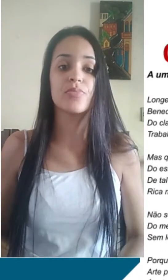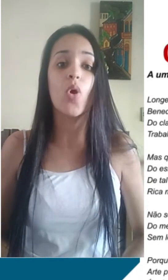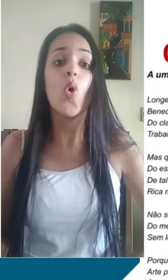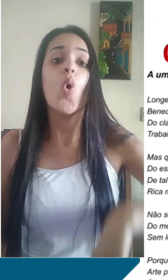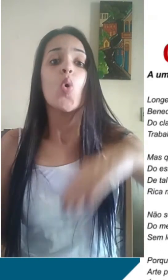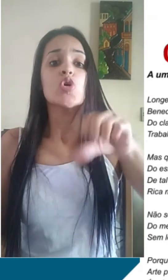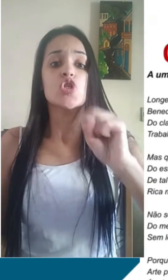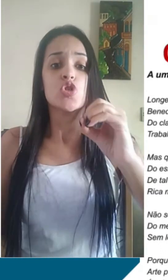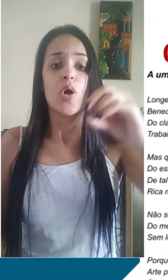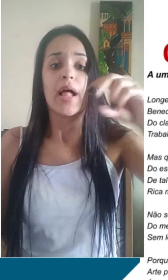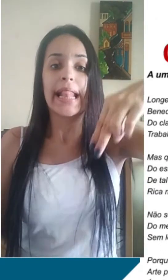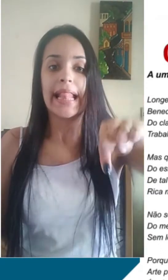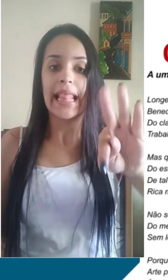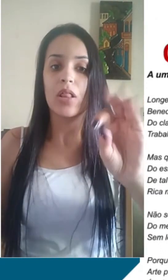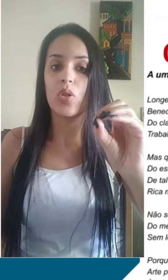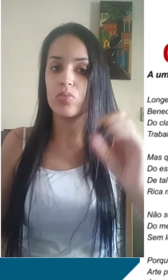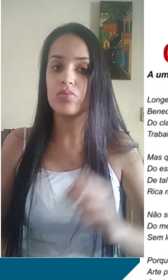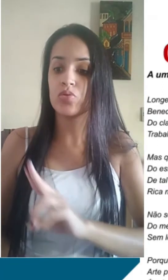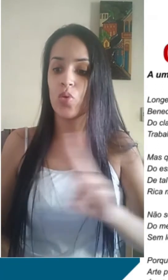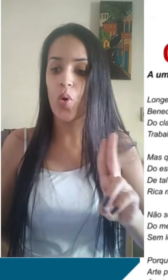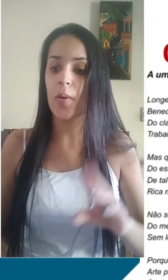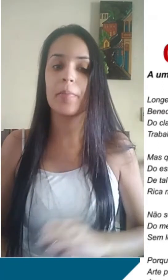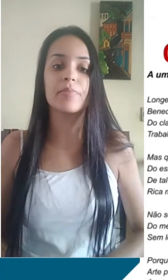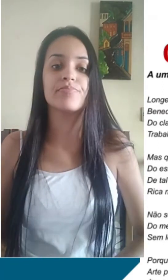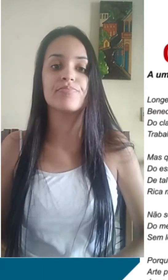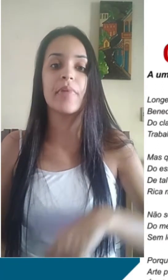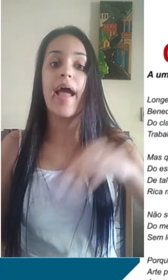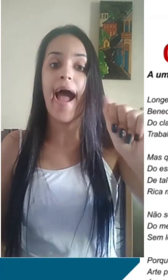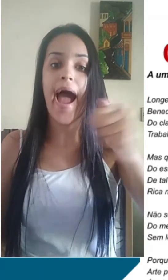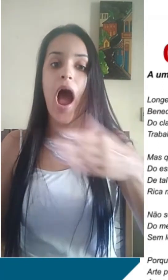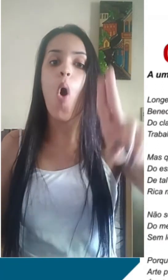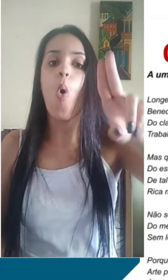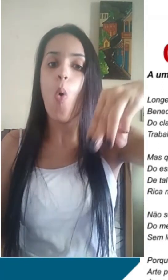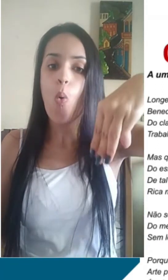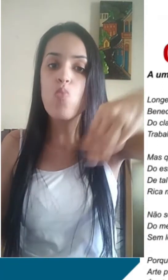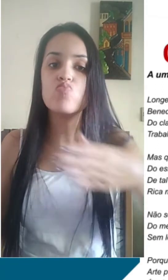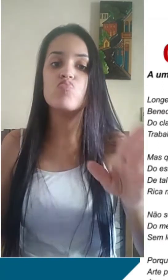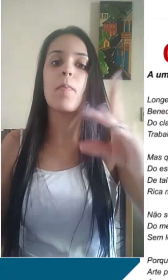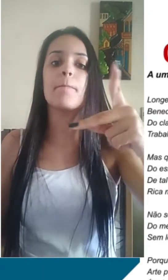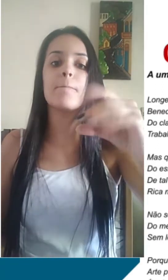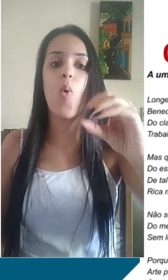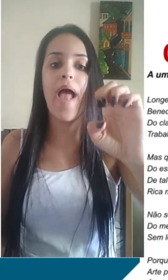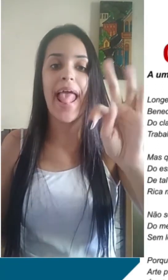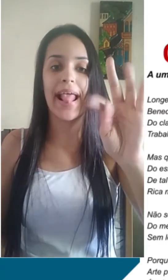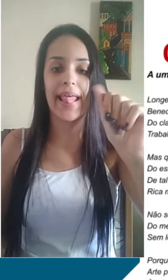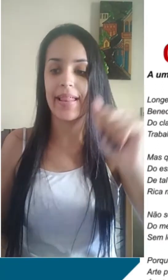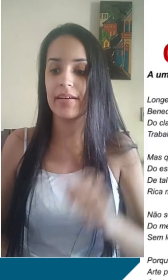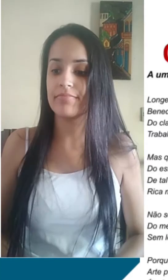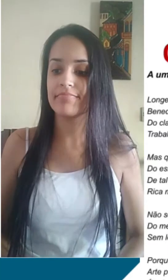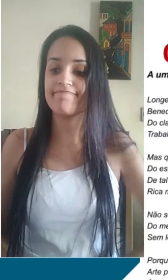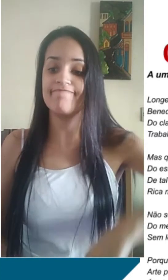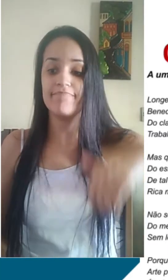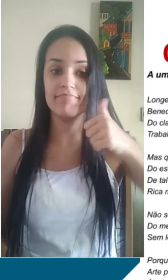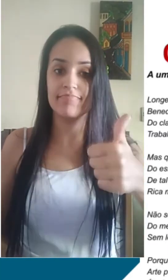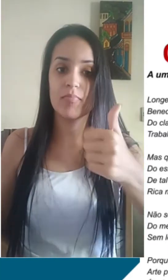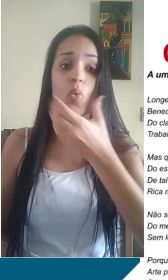Beneditino pode ser considerado um escritor e escultor da palavra. 2. A tarefa árdua